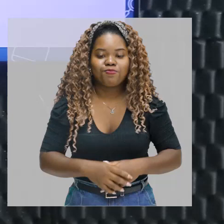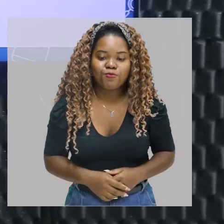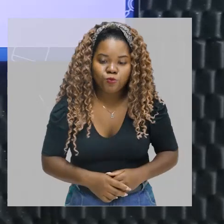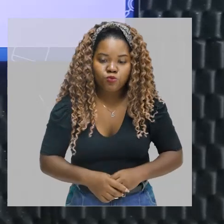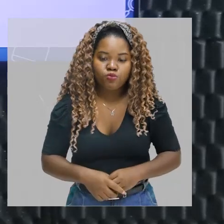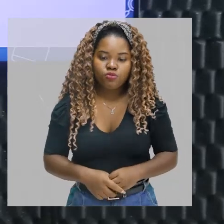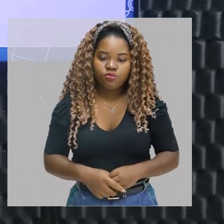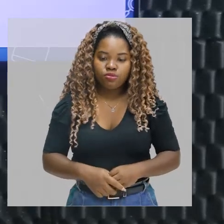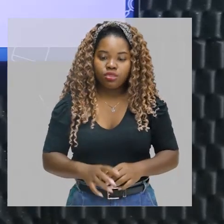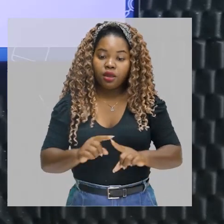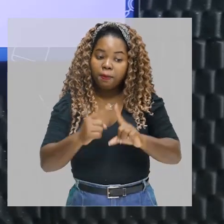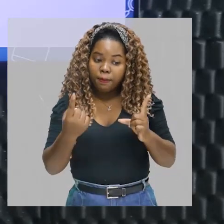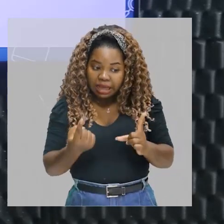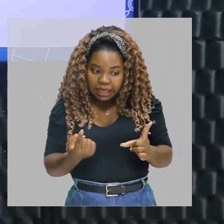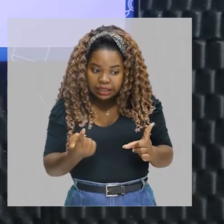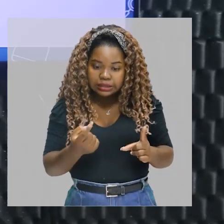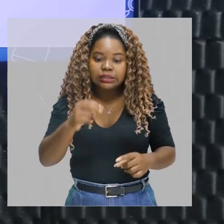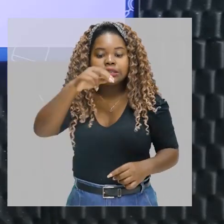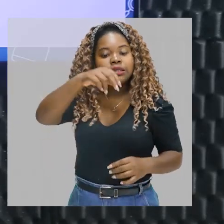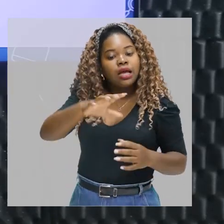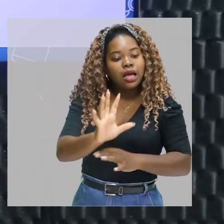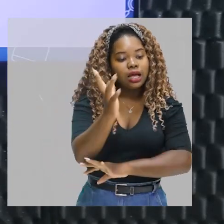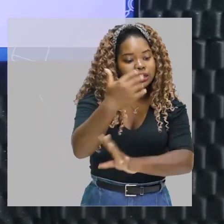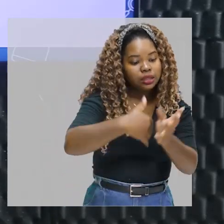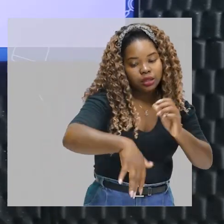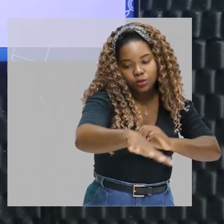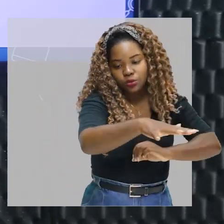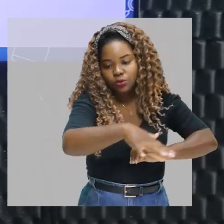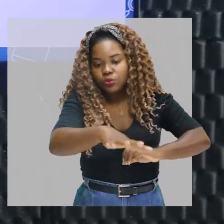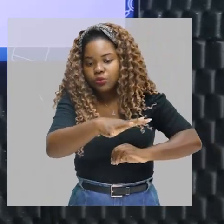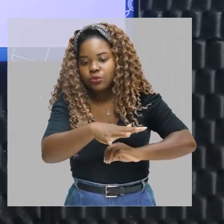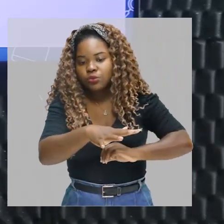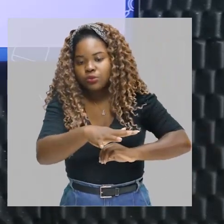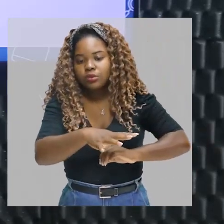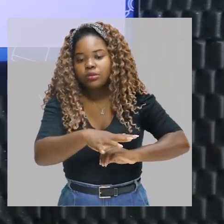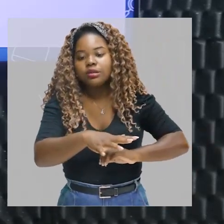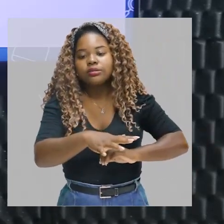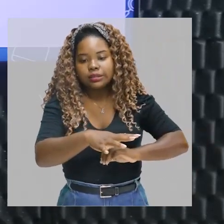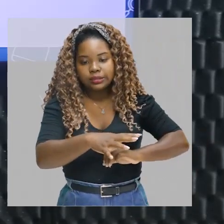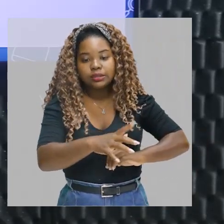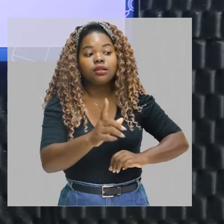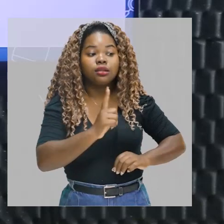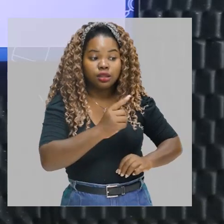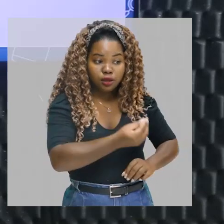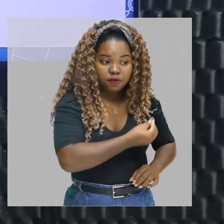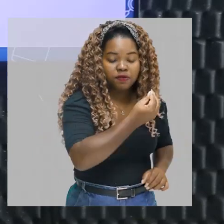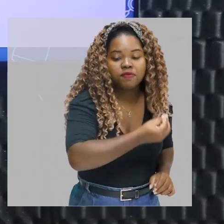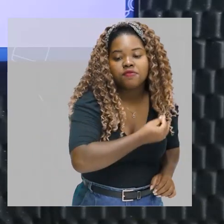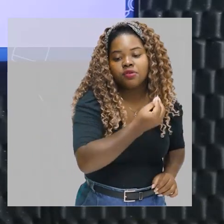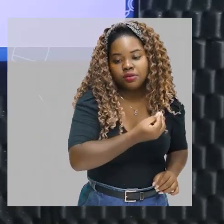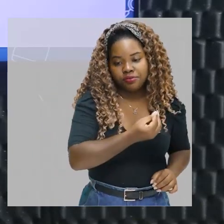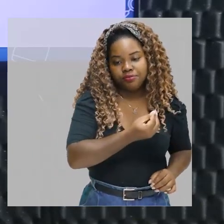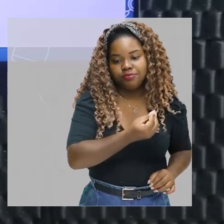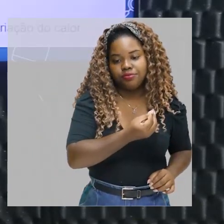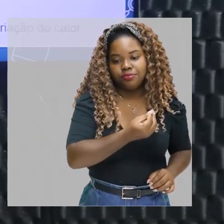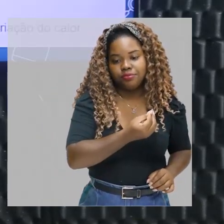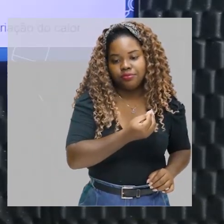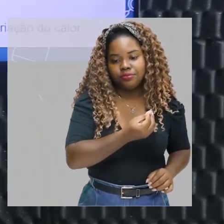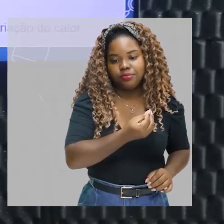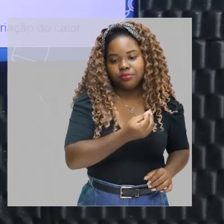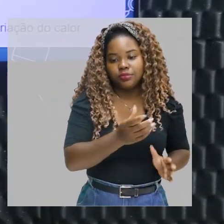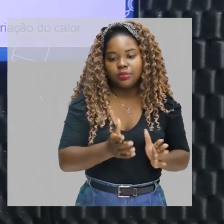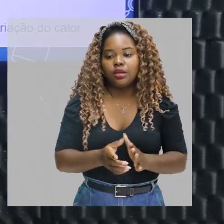certo? Mas ela existe independente da nossa existência ou não, tá ok? Então isso que vem ser natureza, tá